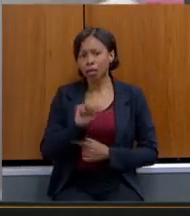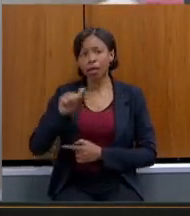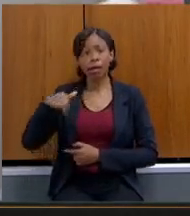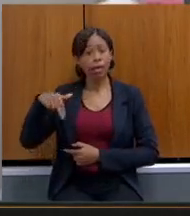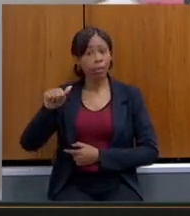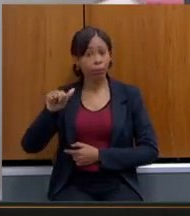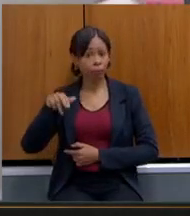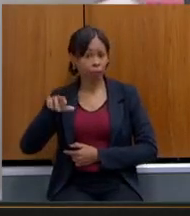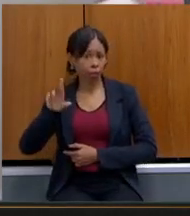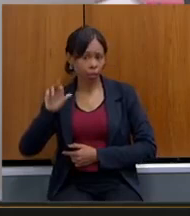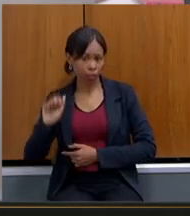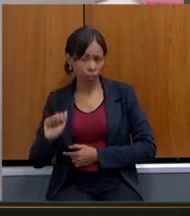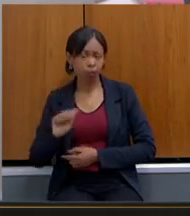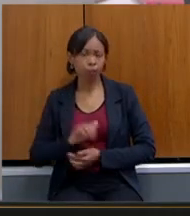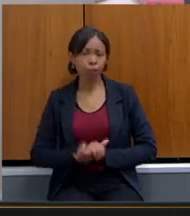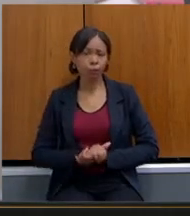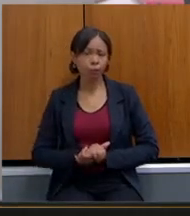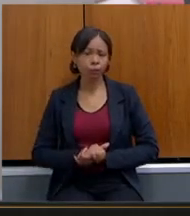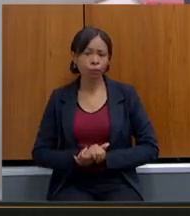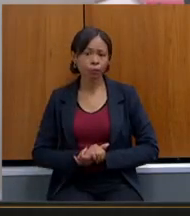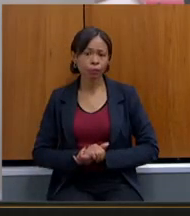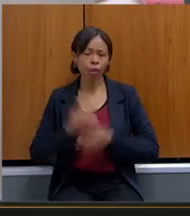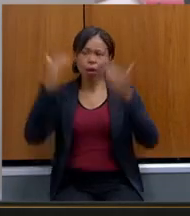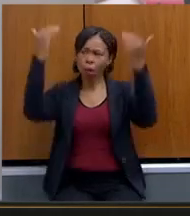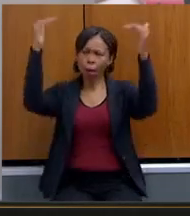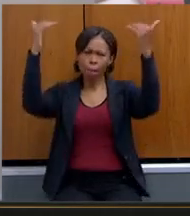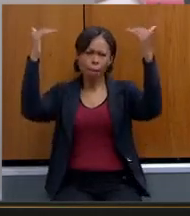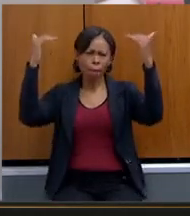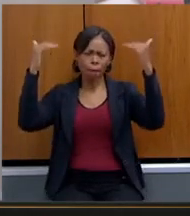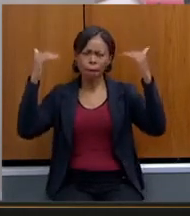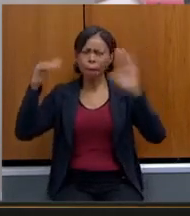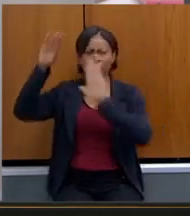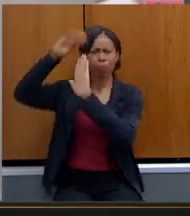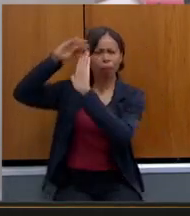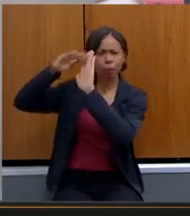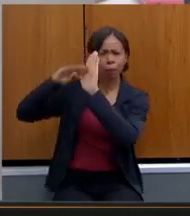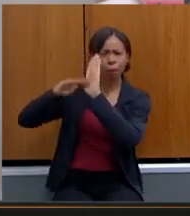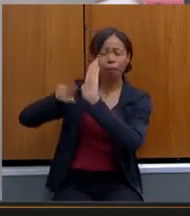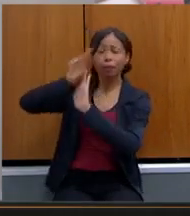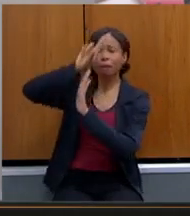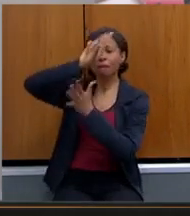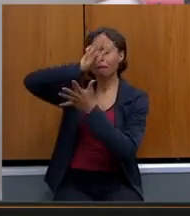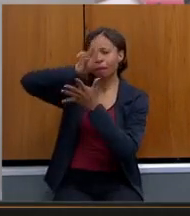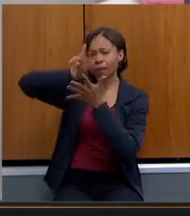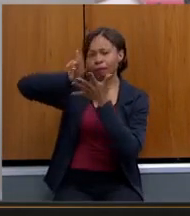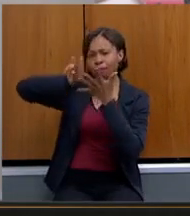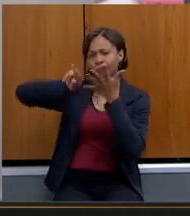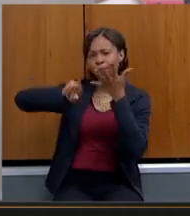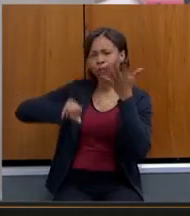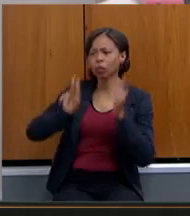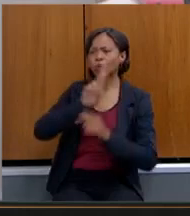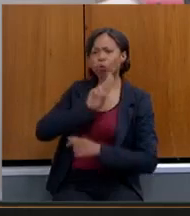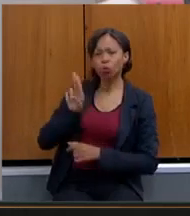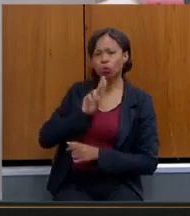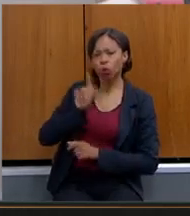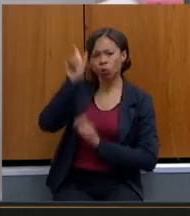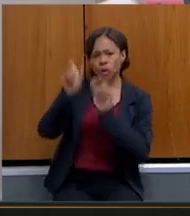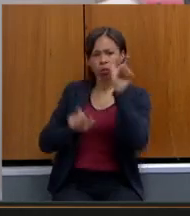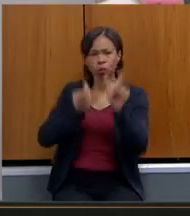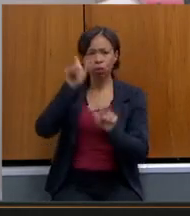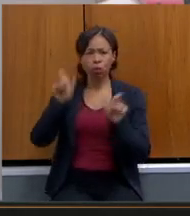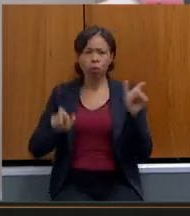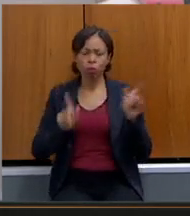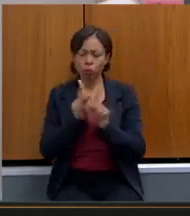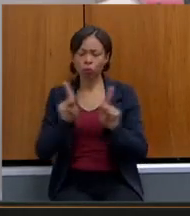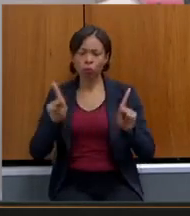Maria Petrolina noris Eunice Carlos José Otoni Renê